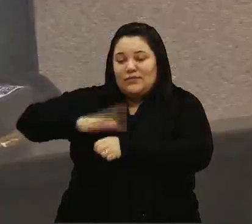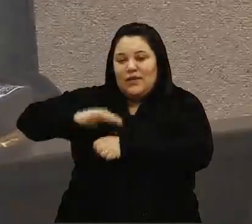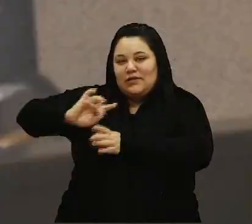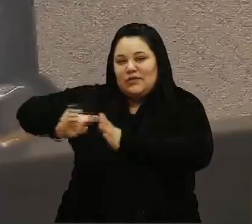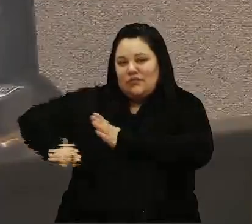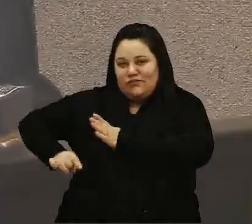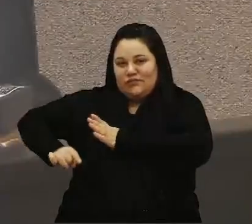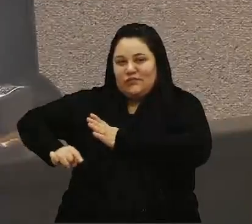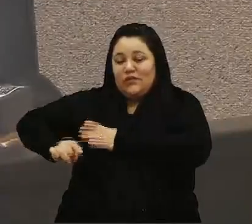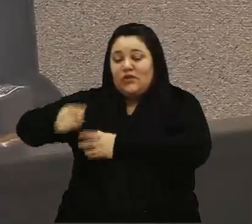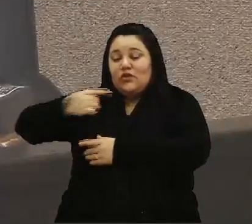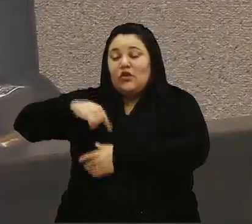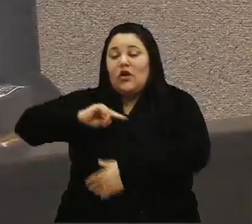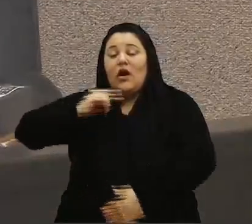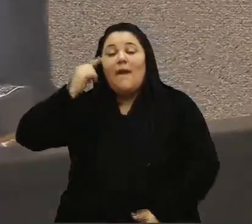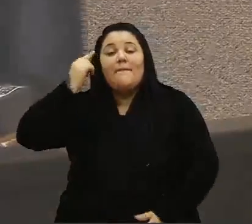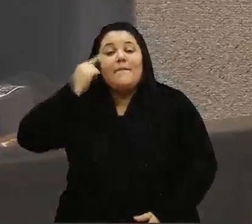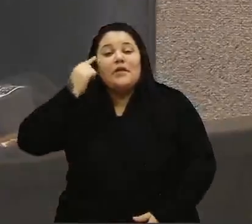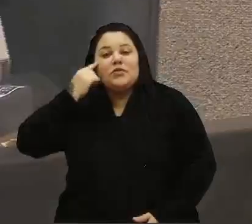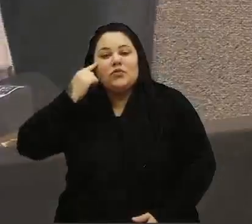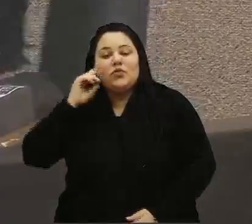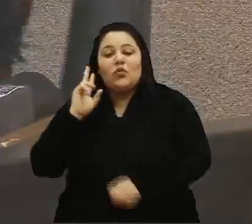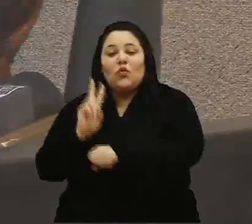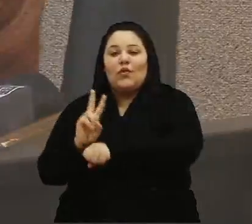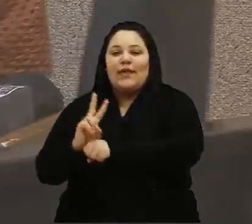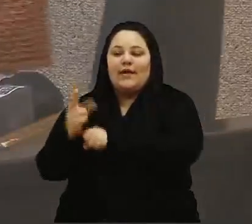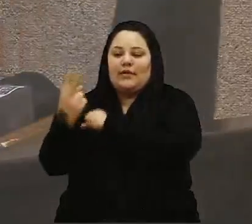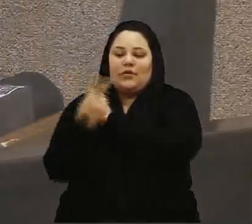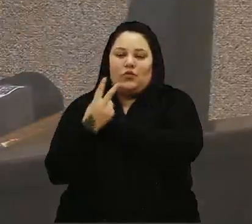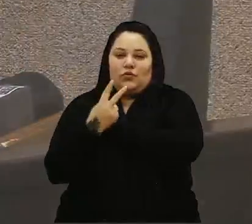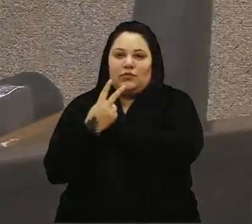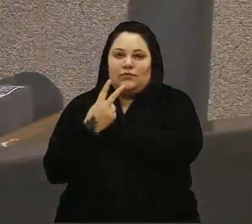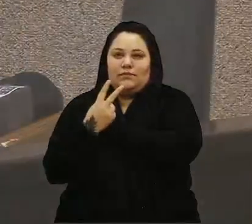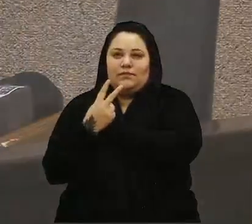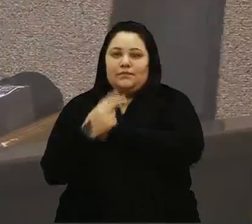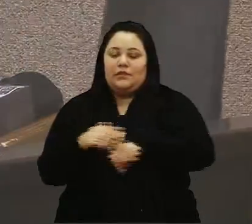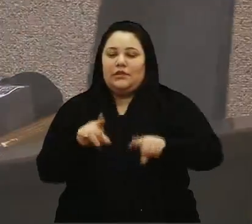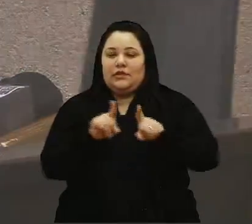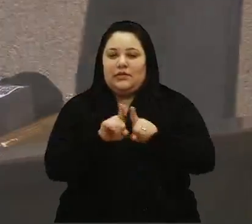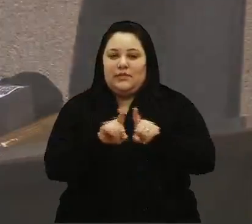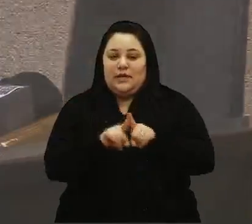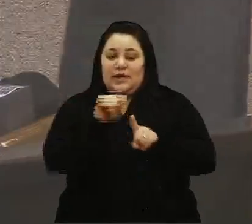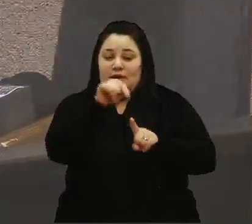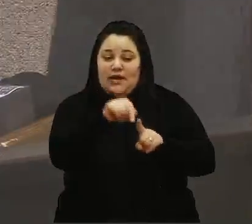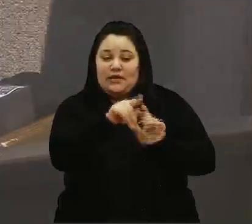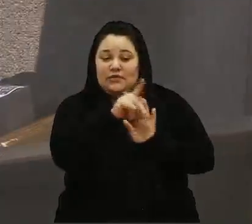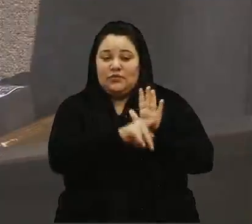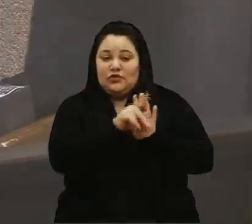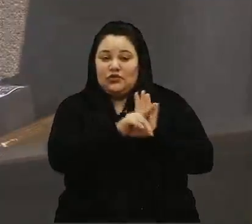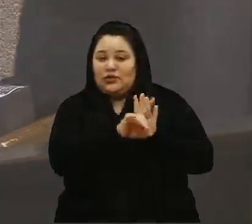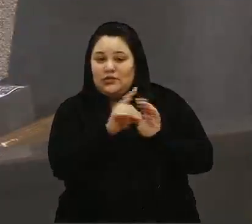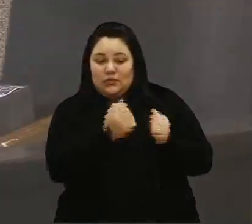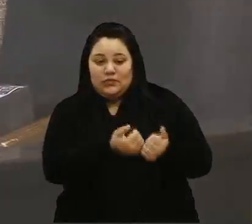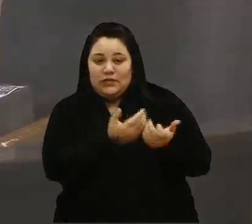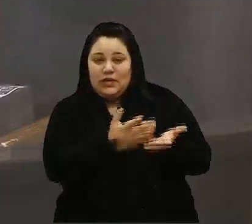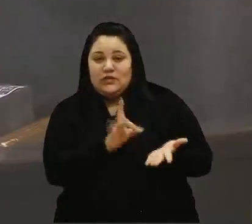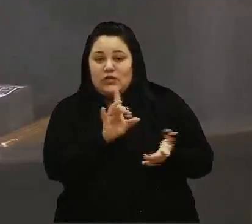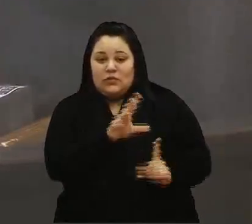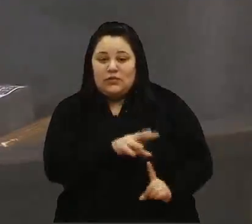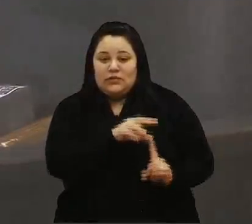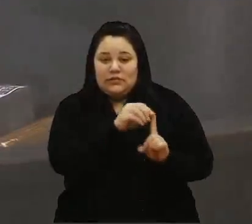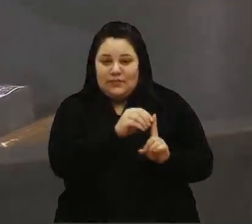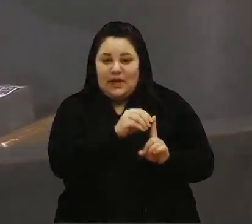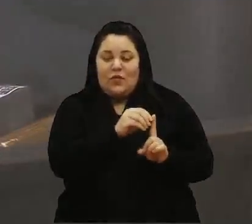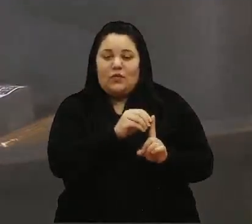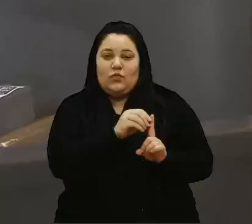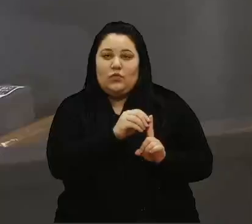A gente pensou em cuidar de quem cuida. Então, esse projeto não oferece só prioridade ao transtorno